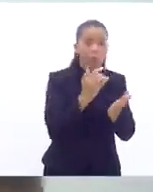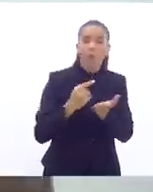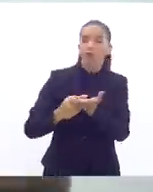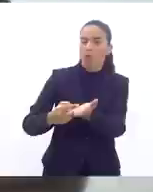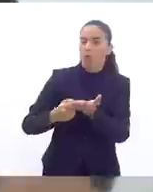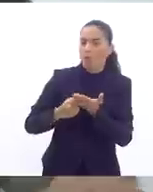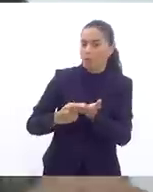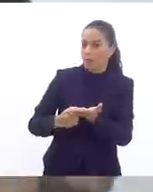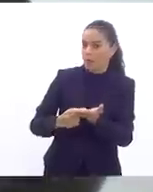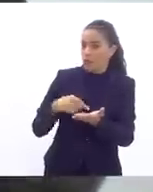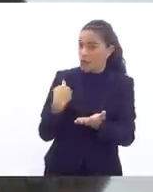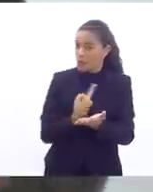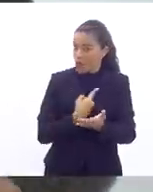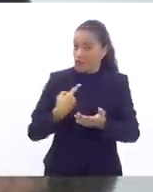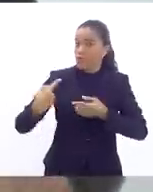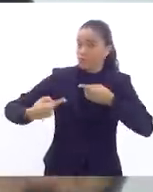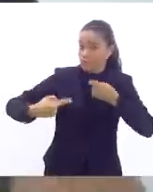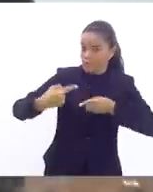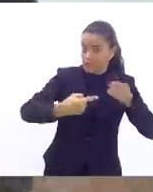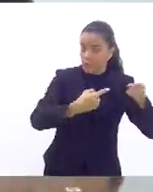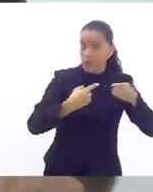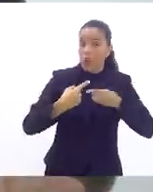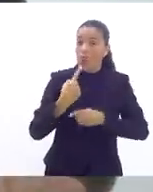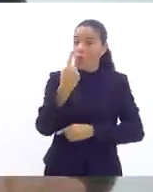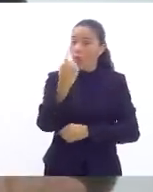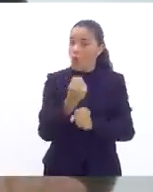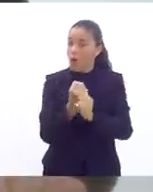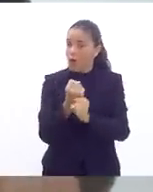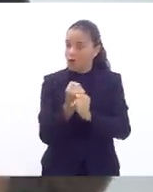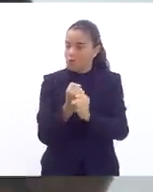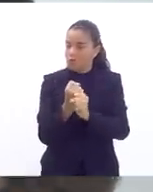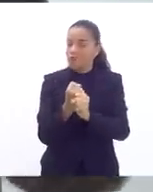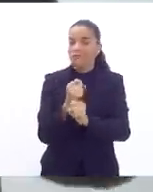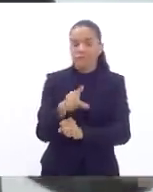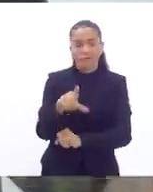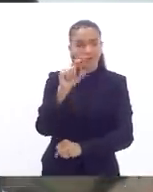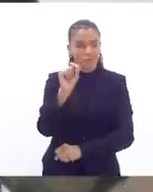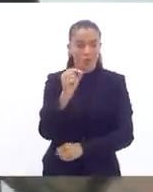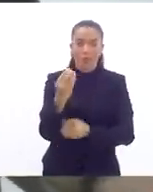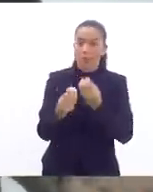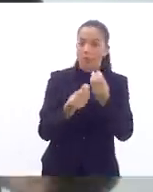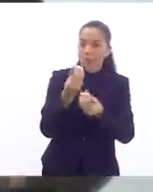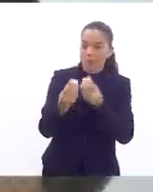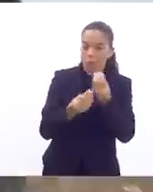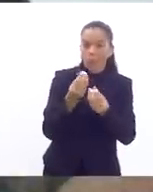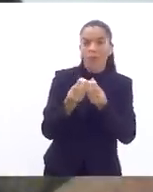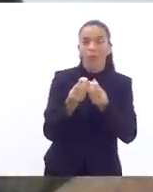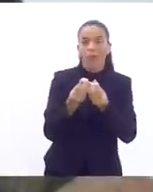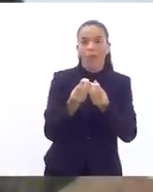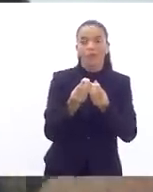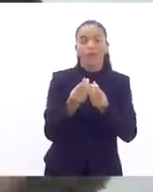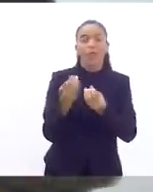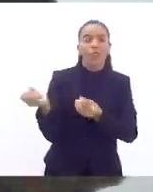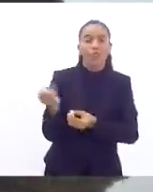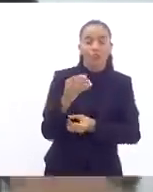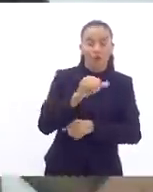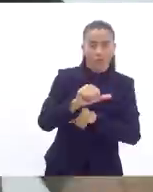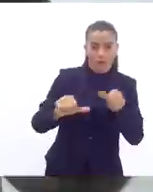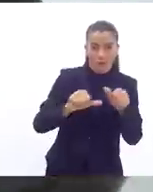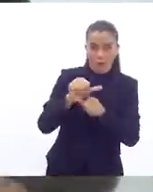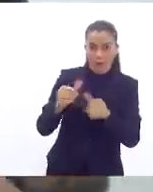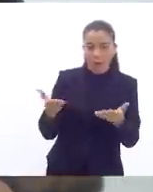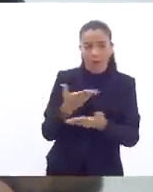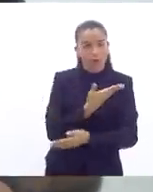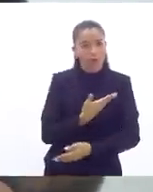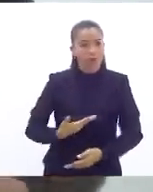nós tratamos aqui que os veteranos seria até um ano para escolher a forma que ele foi para casa ou a nova reforma chegou na hora